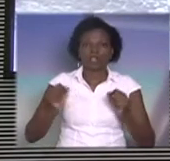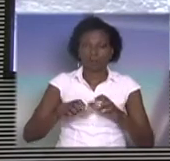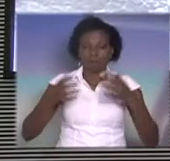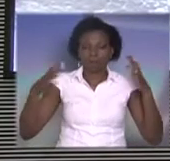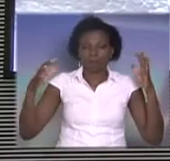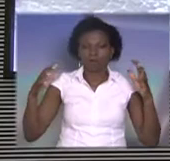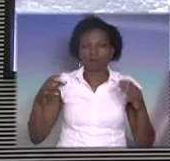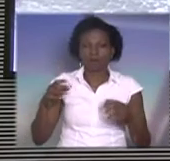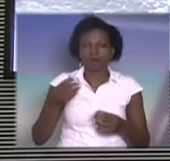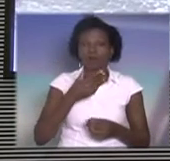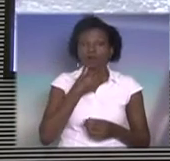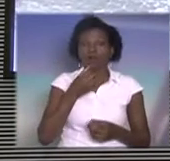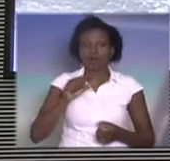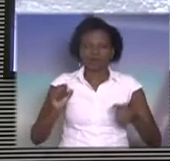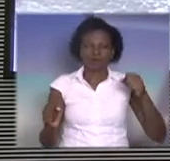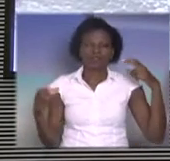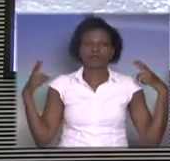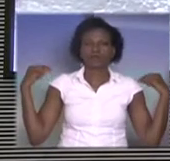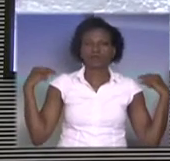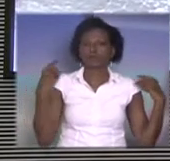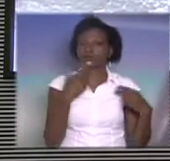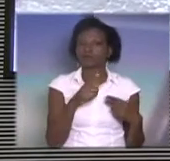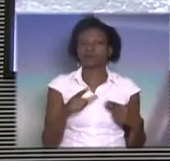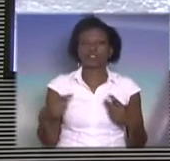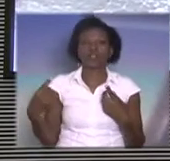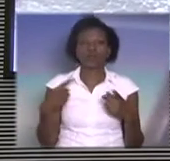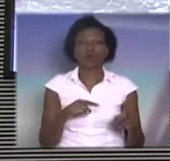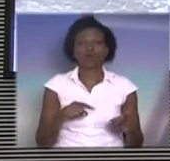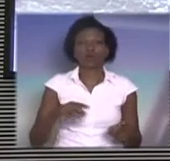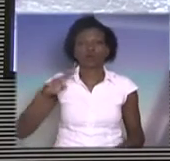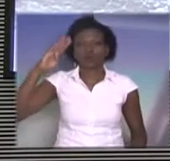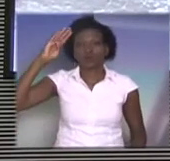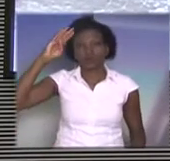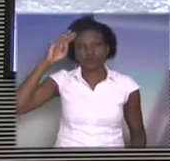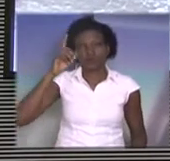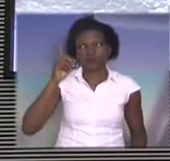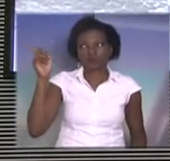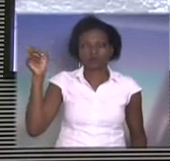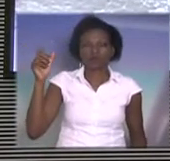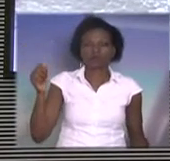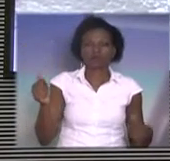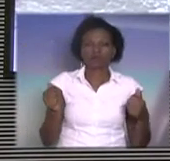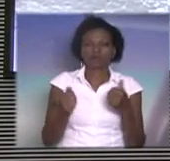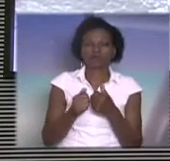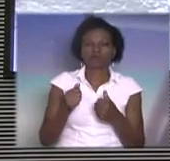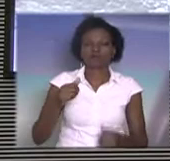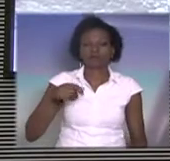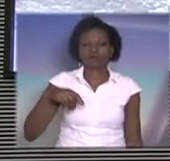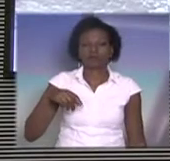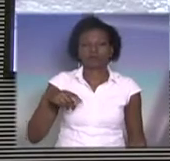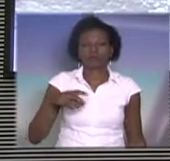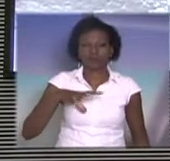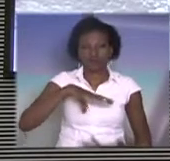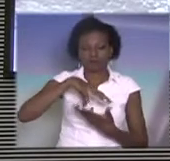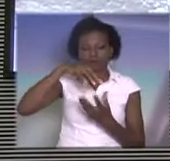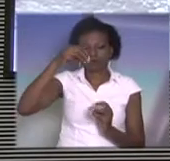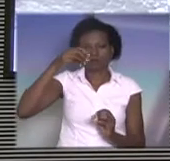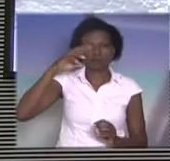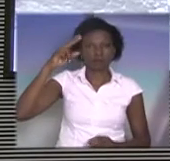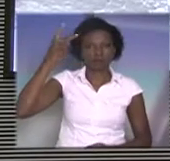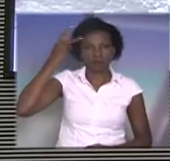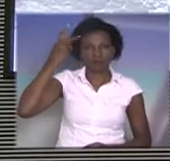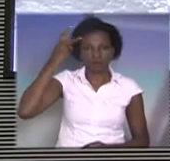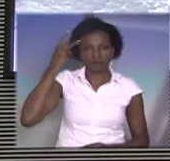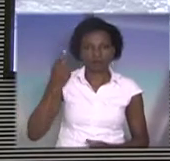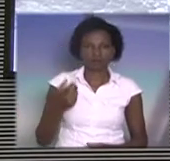sem motorista contra o quartel-general do 2º Exército, que é aqui ao lado, atual Comando Militar do Sudeste, no bairro do Ibirapuera, cidade de São Paulo. A guarda ainda